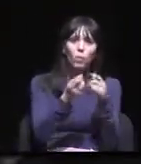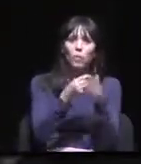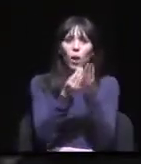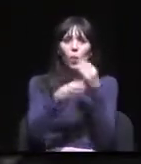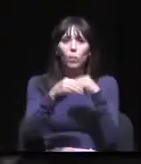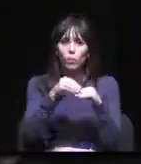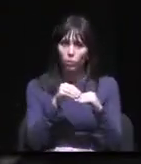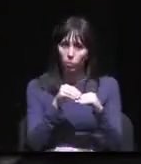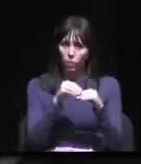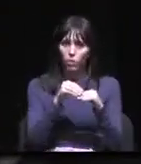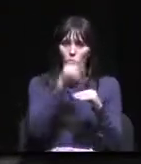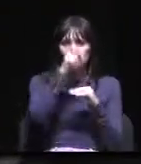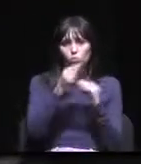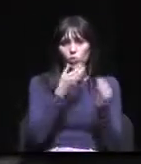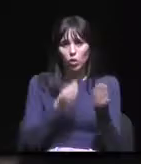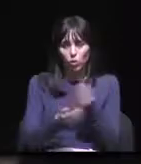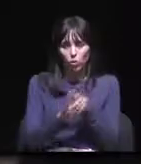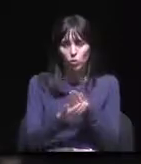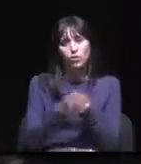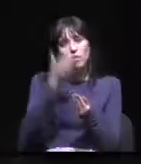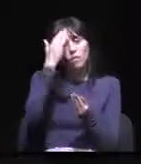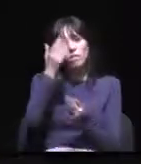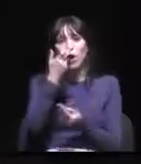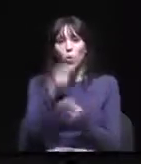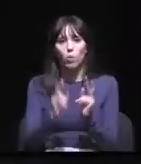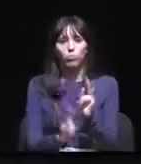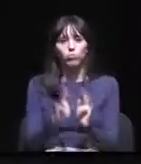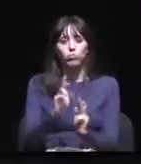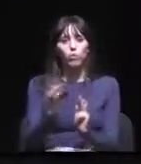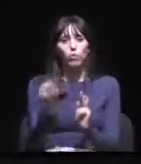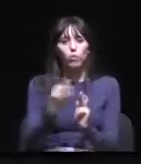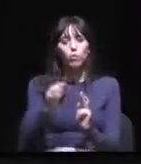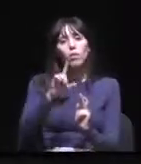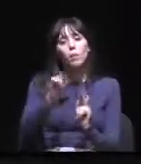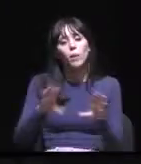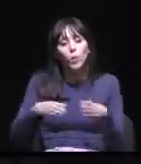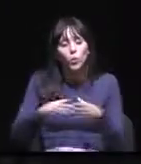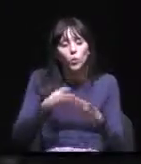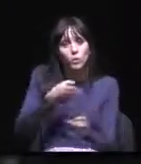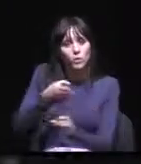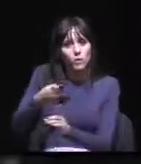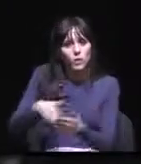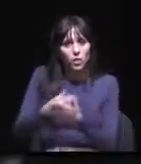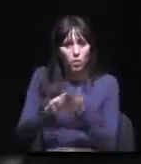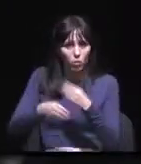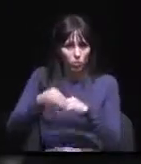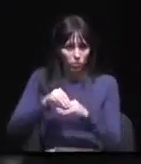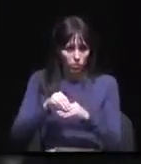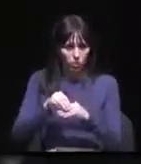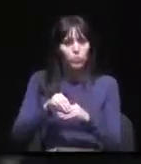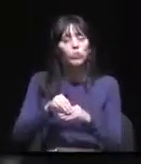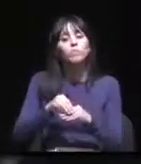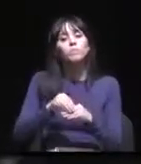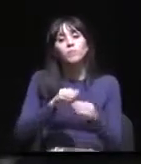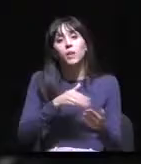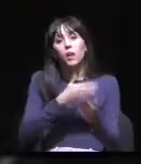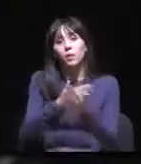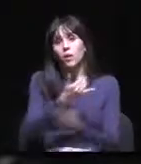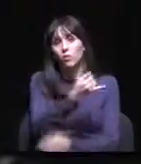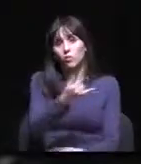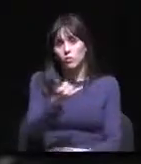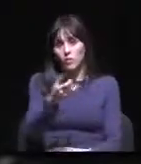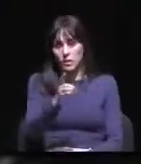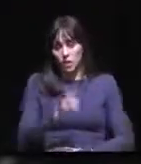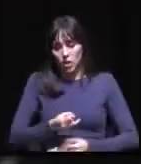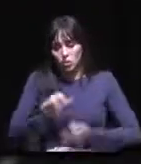para idosos, a previsão da atualização das pensões e a convergência do valor de referência de complemento solidário para idosos de forma progressiva até